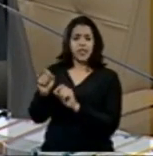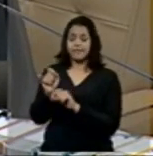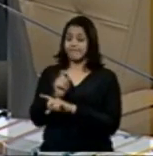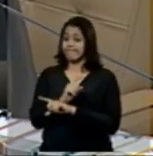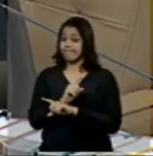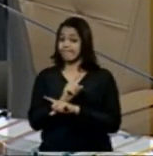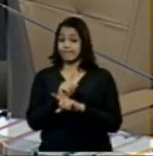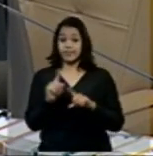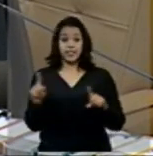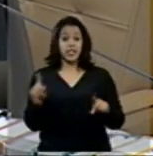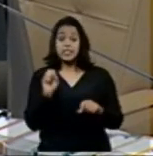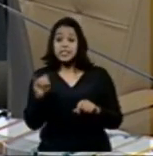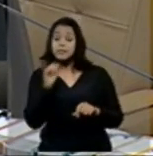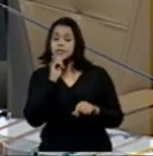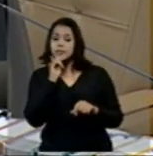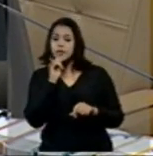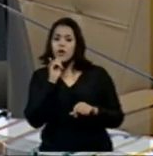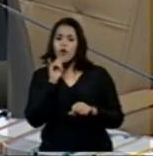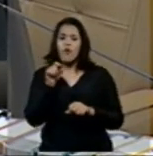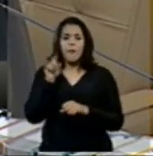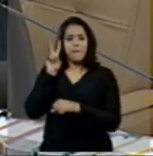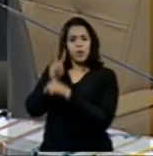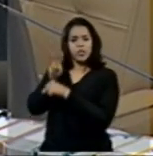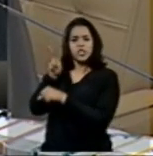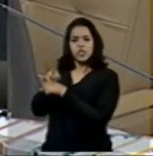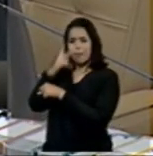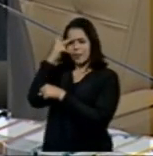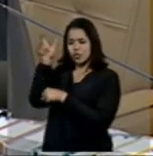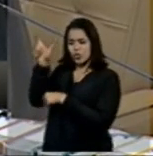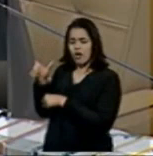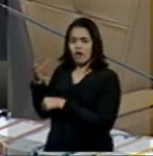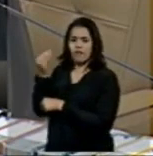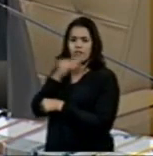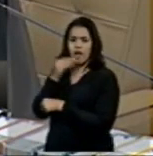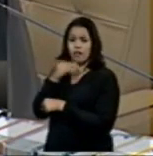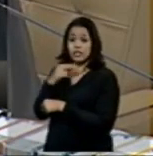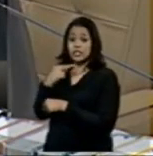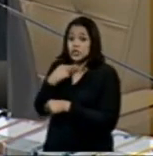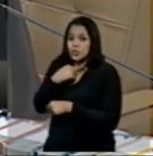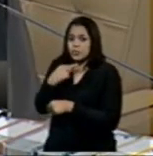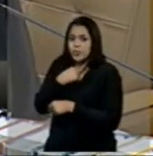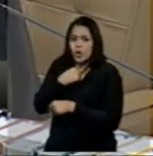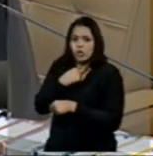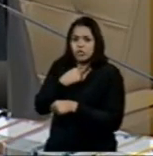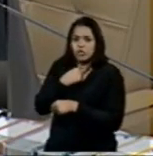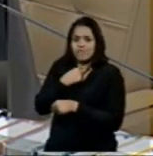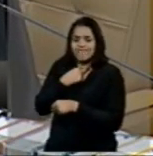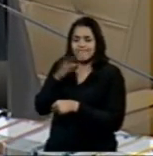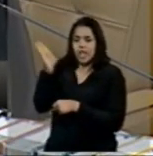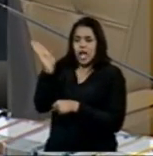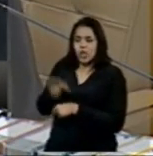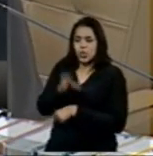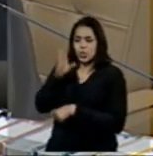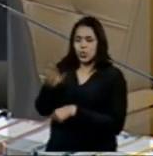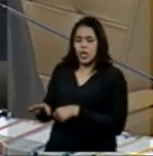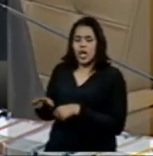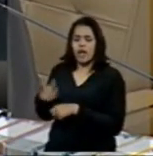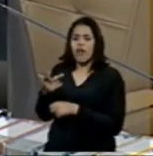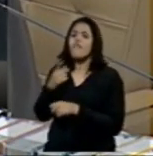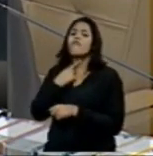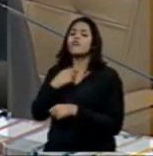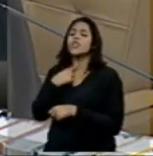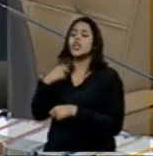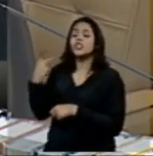não, se a proteção do fraco não pode ser levada, aspas, até a anulação de sua vontade, sob